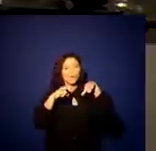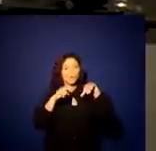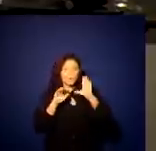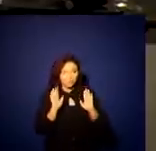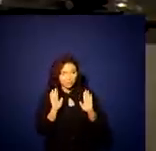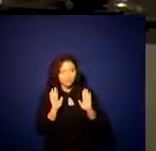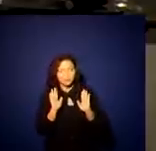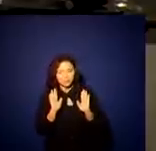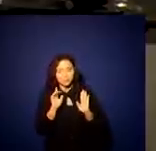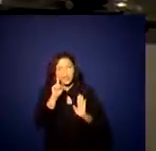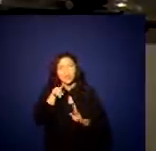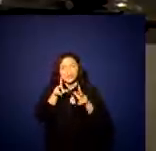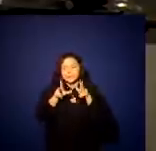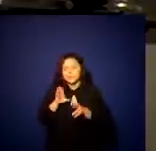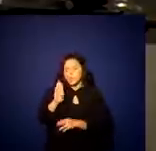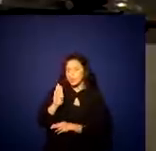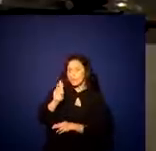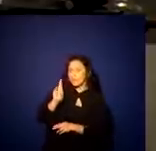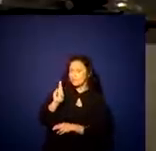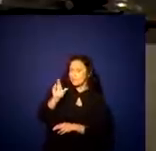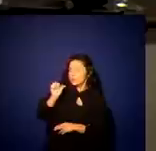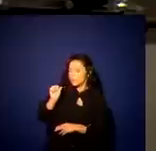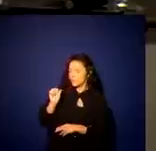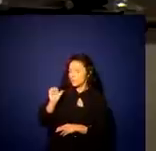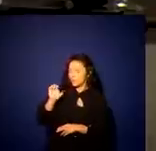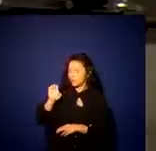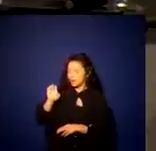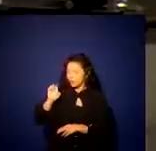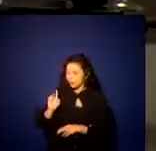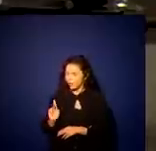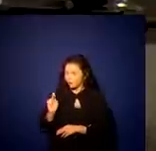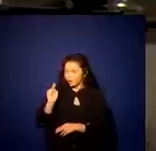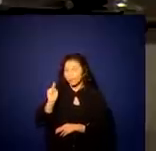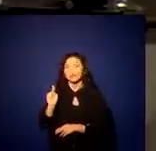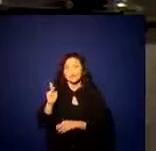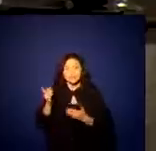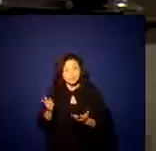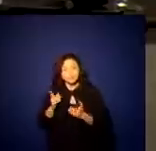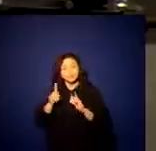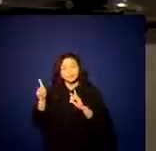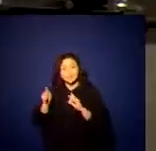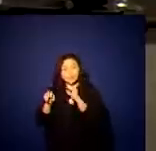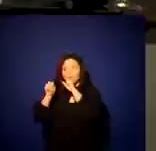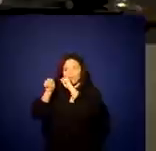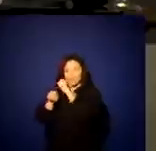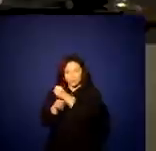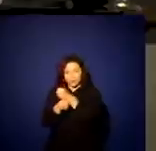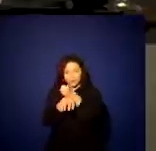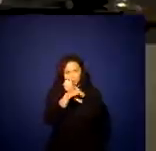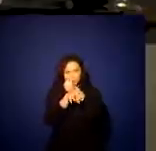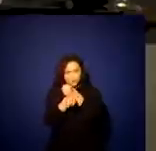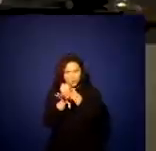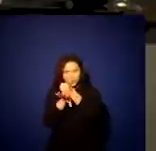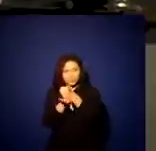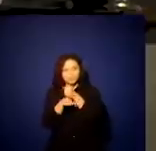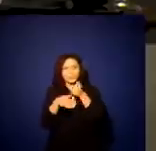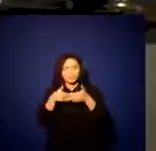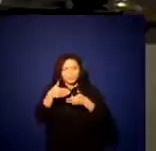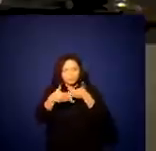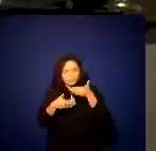um DIU braker pro investidor estrangeiro mas eu vou eu vou ainda na parte de fluxo vou pedir para o André talvez comentar um pouco também